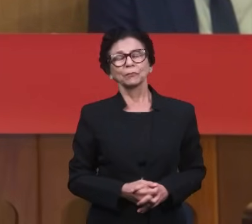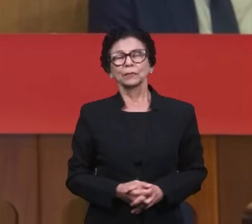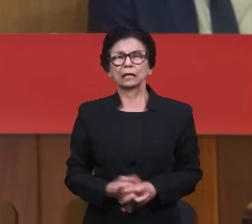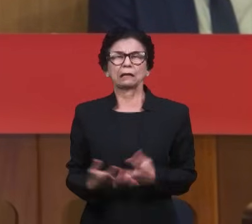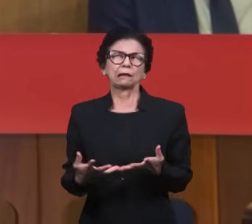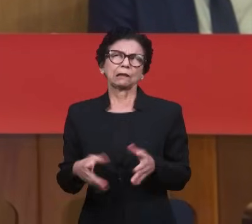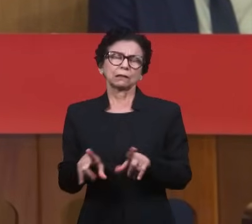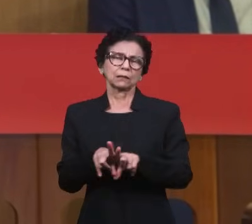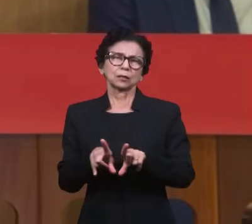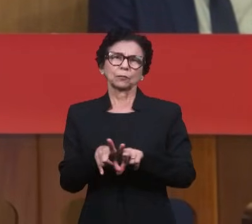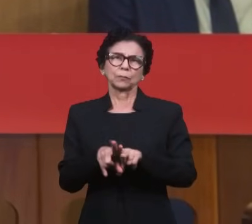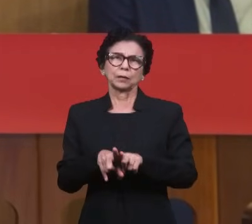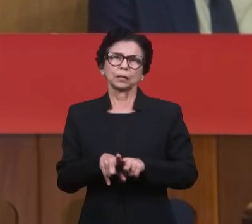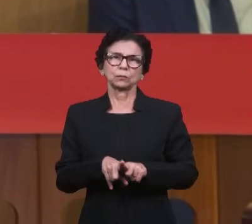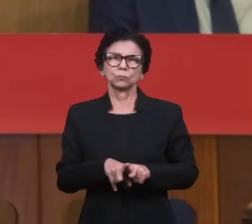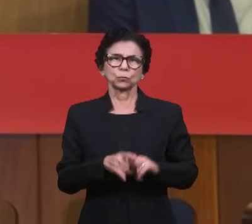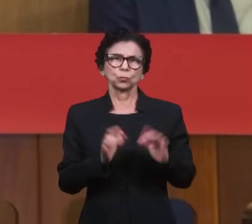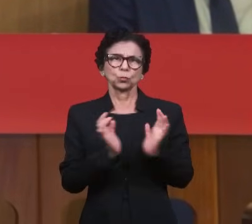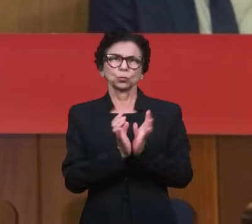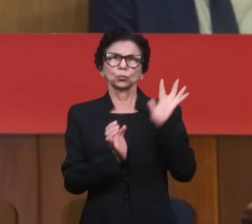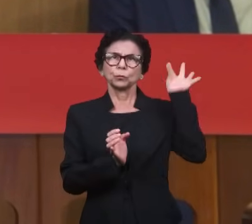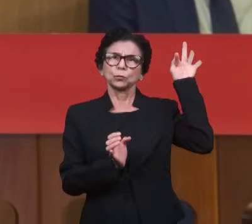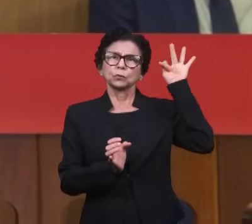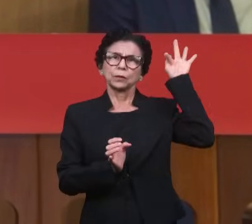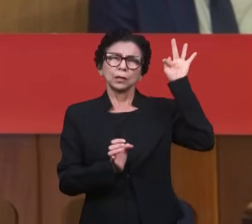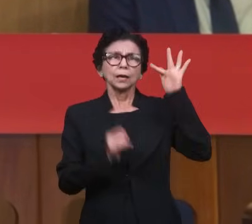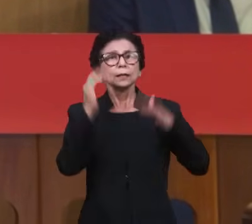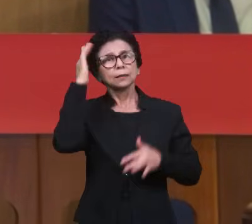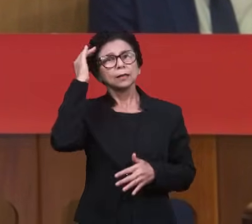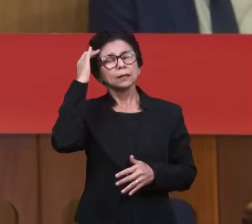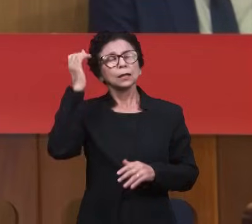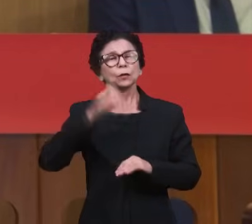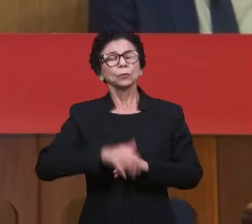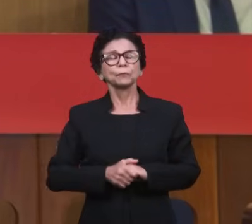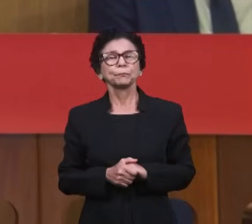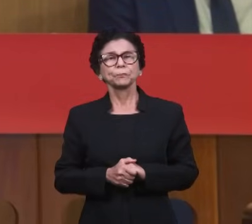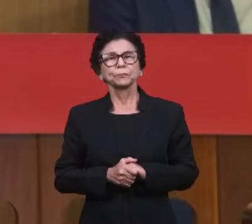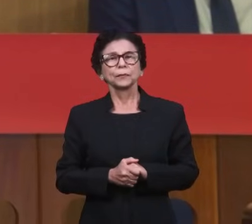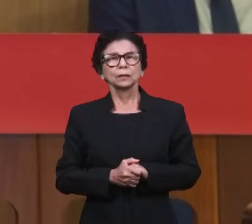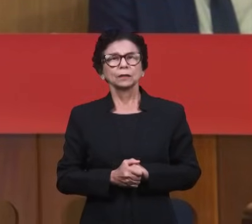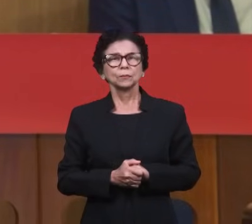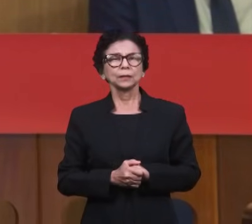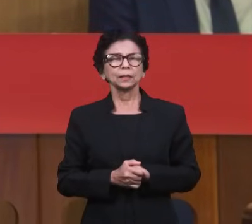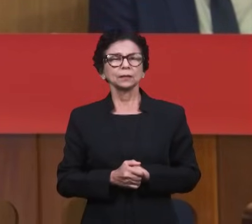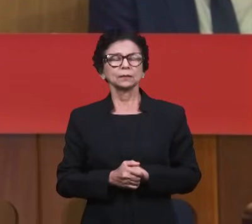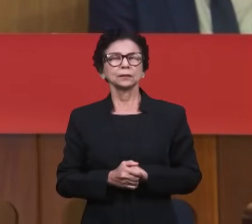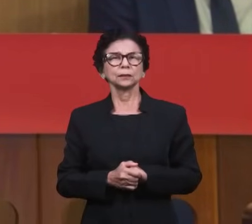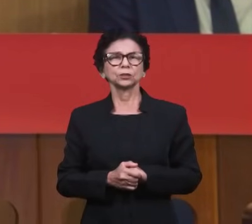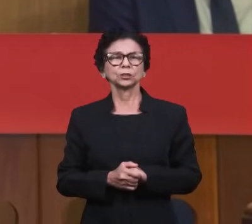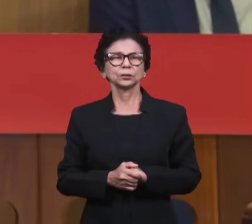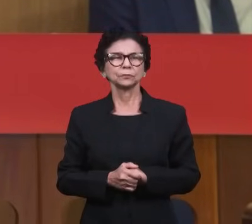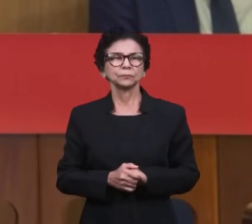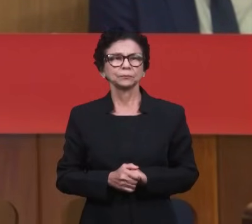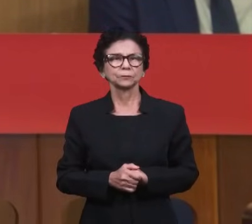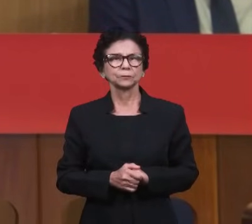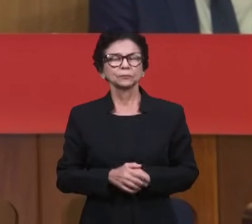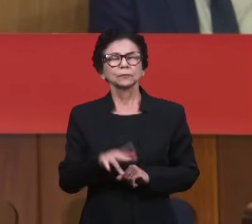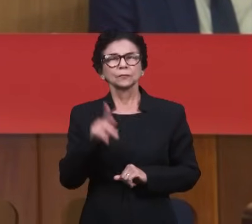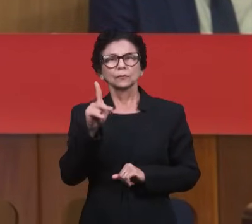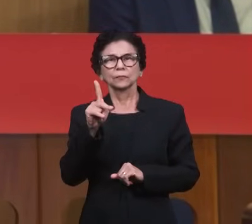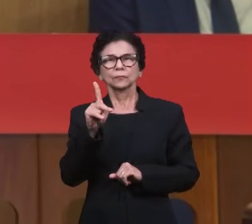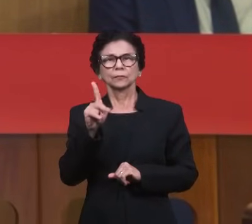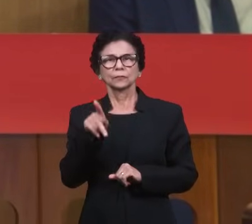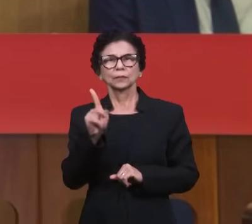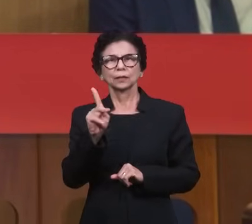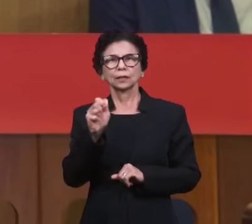próprios filósofos entenderam isso. Kant, por exemplo, ele dizia que a fé era